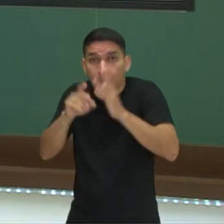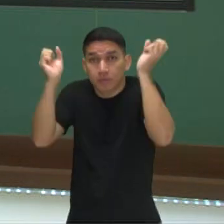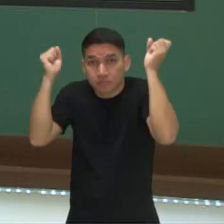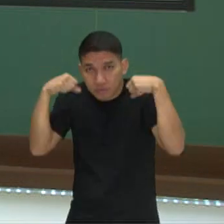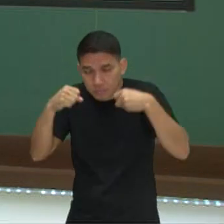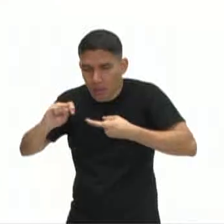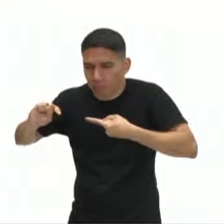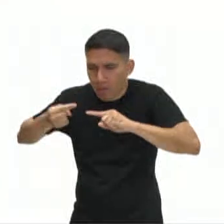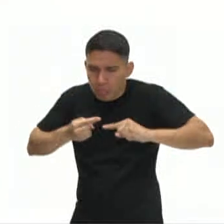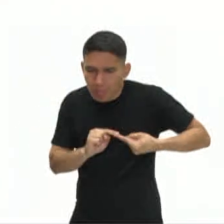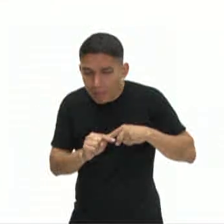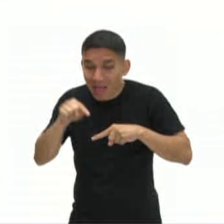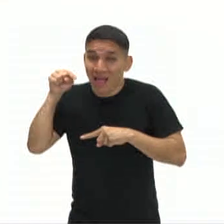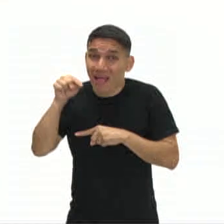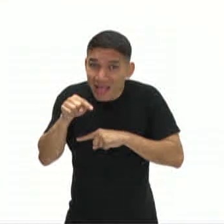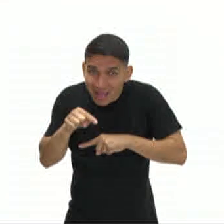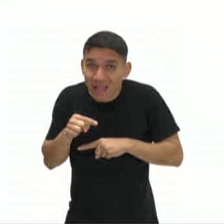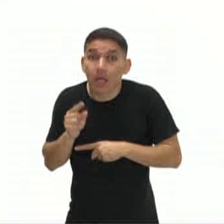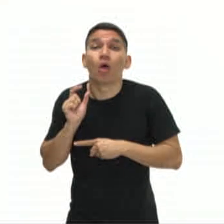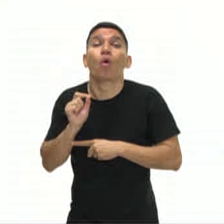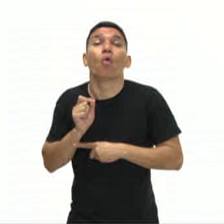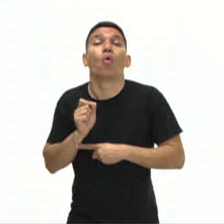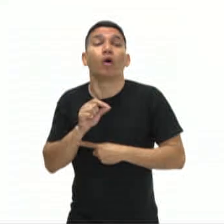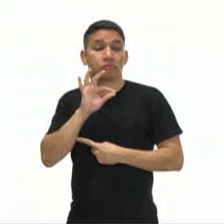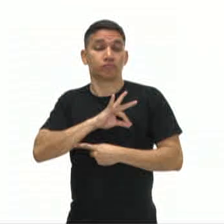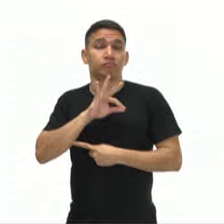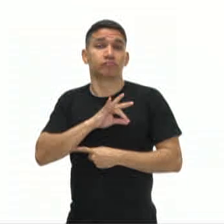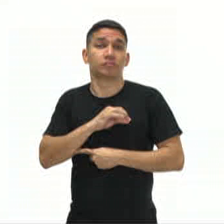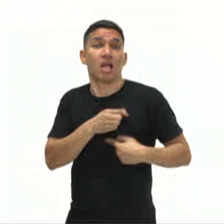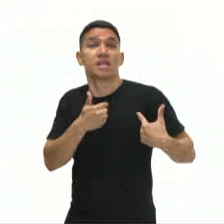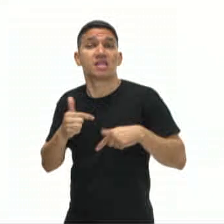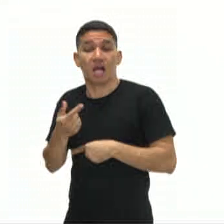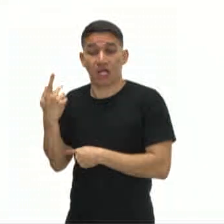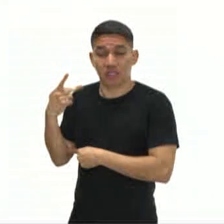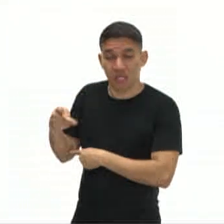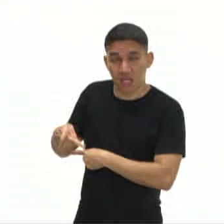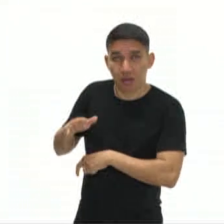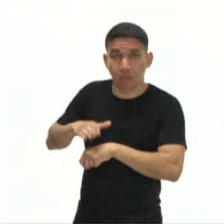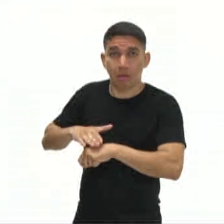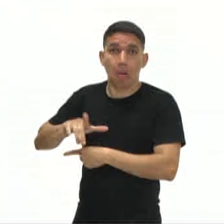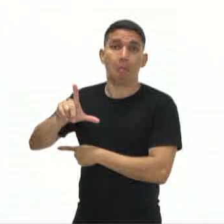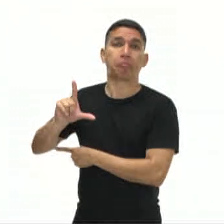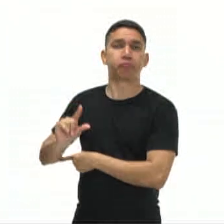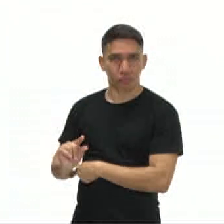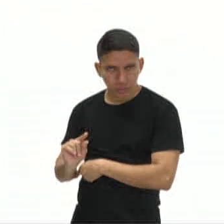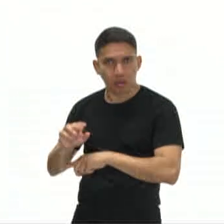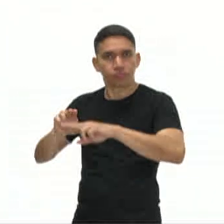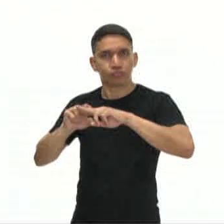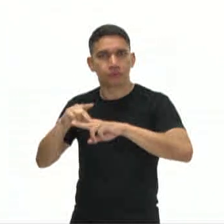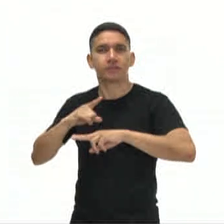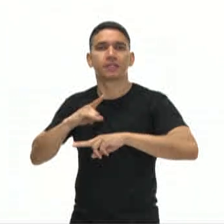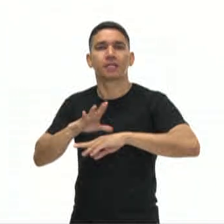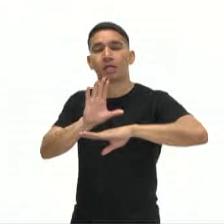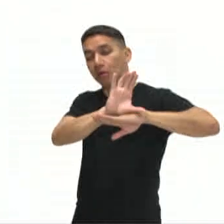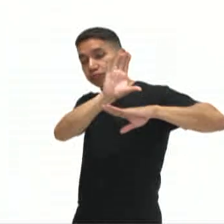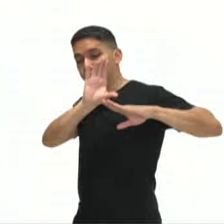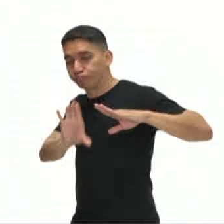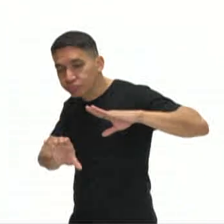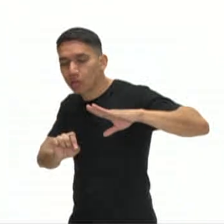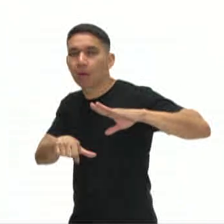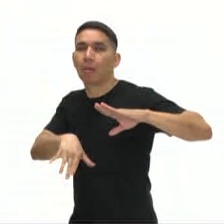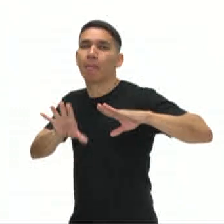mexicano, onde a mão de obra é então mais barata e há incentivos que tornam então a produção